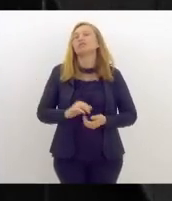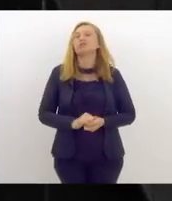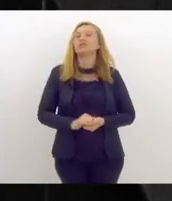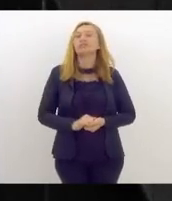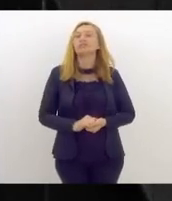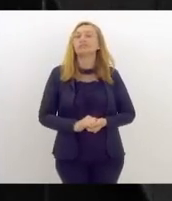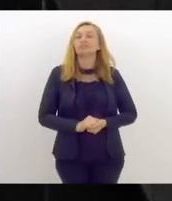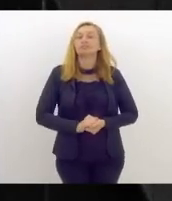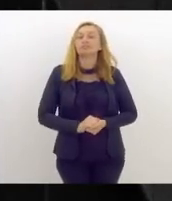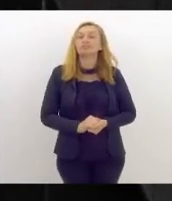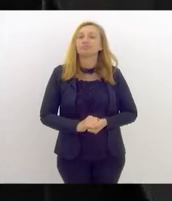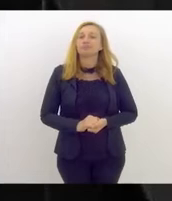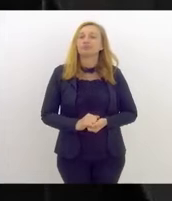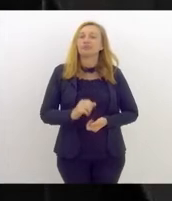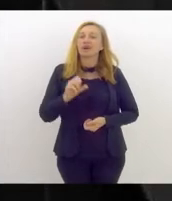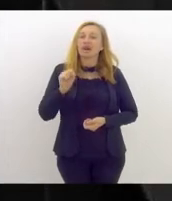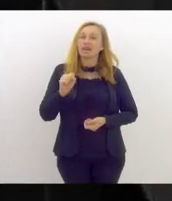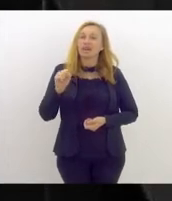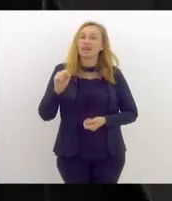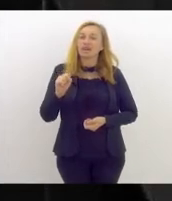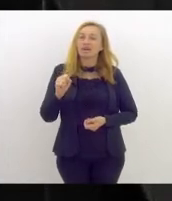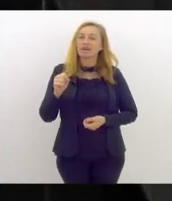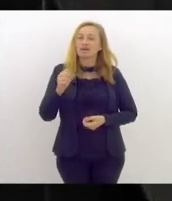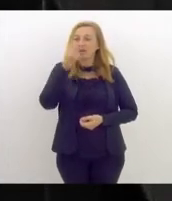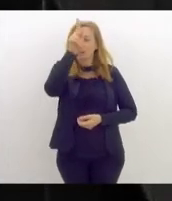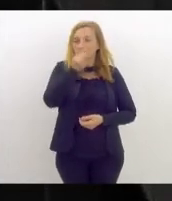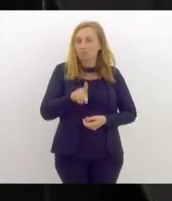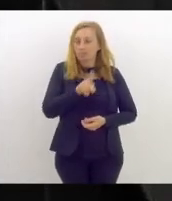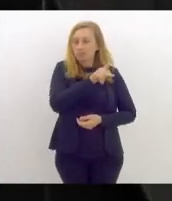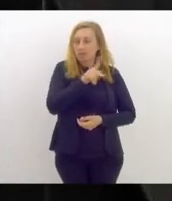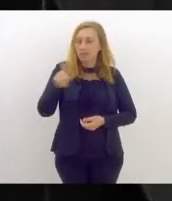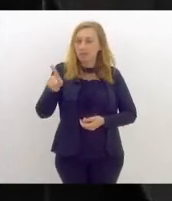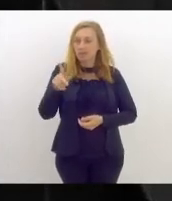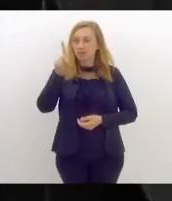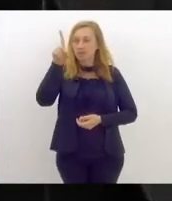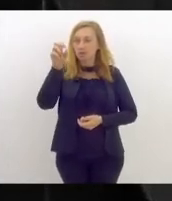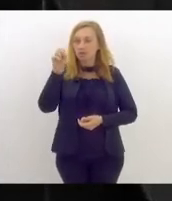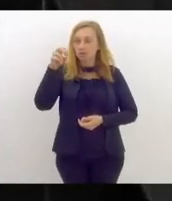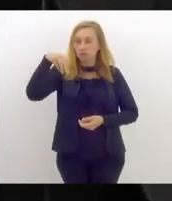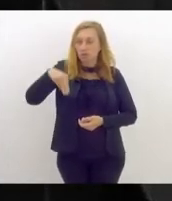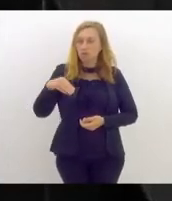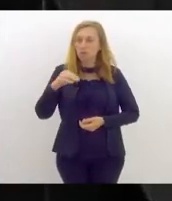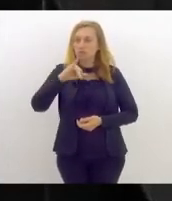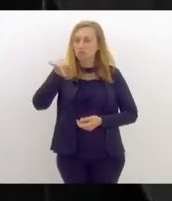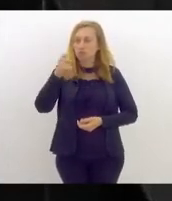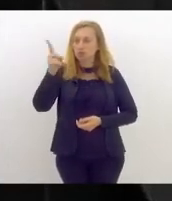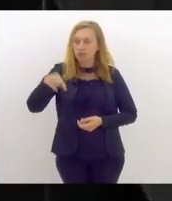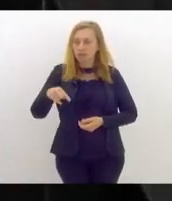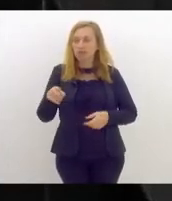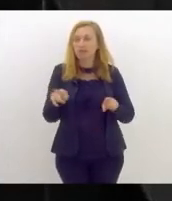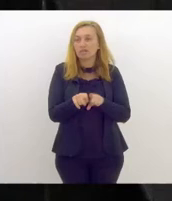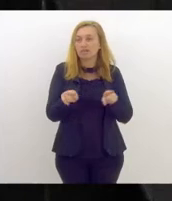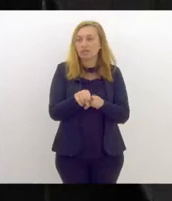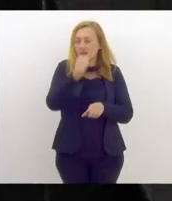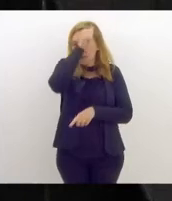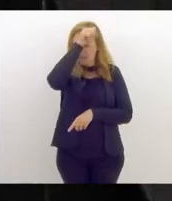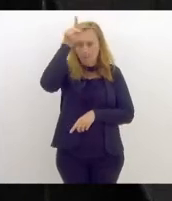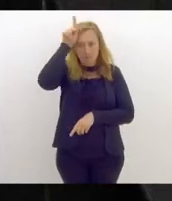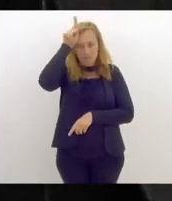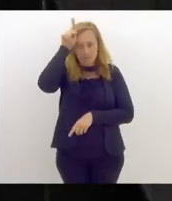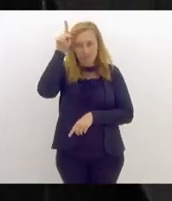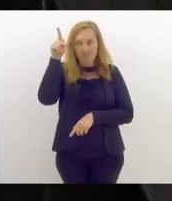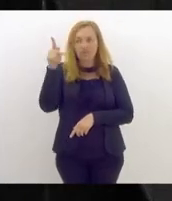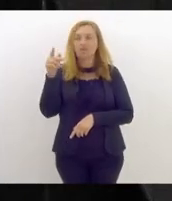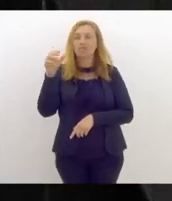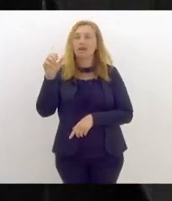pelo arcebispo Dom José Francisco contando com a presença de várias figuras públicas da cidade inclusive do meu amigo Prefeito Axel